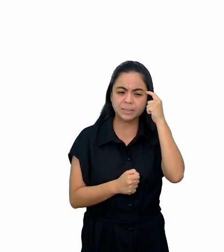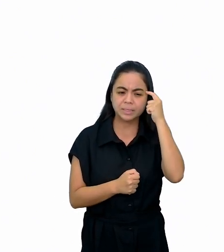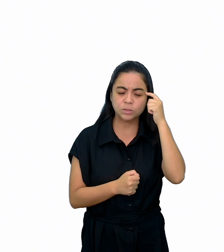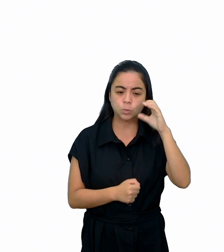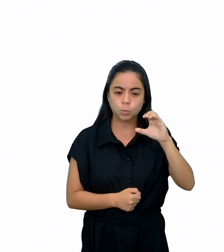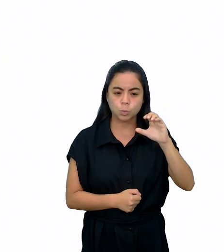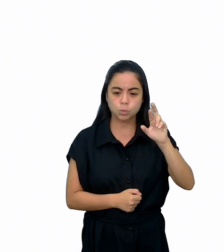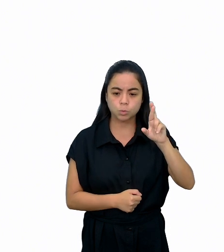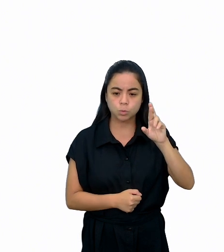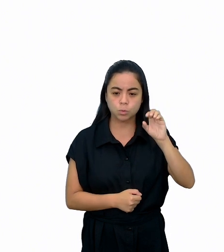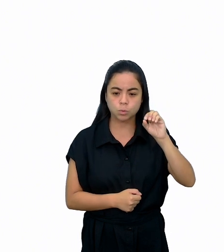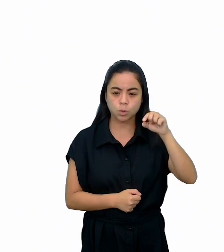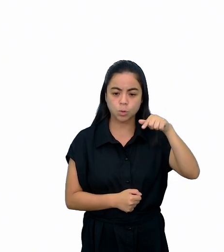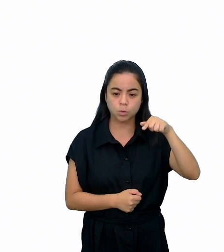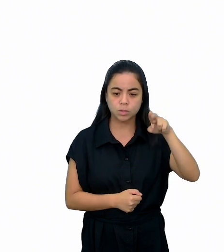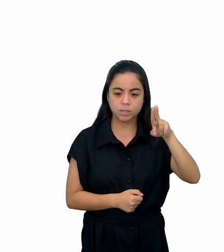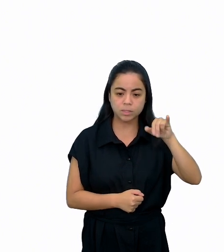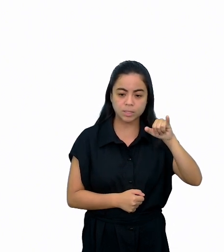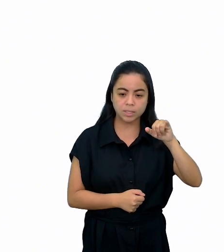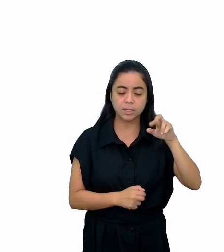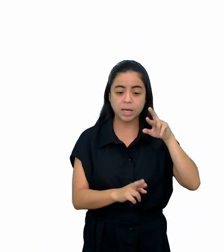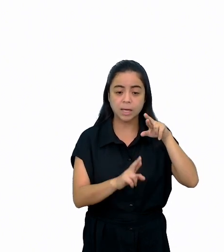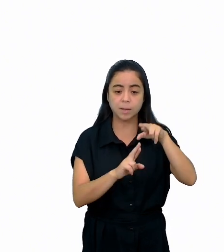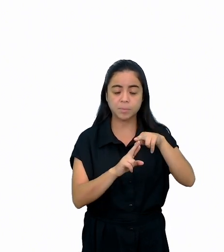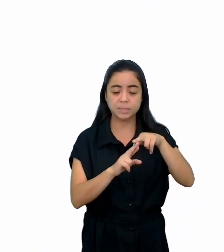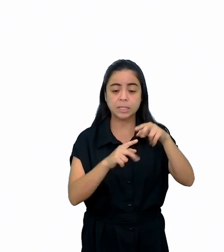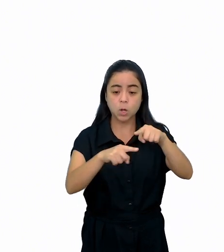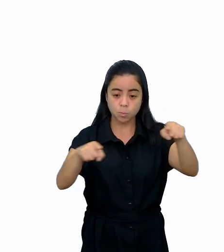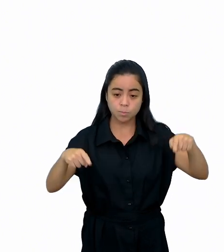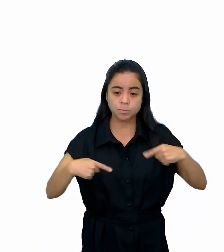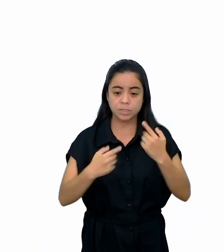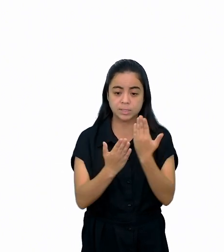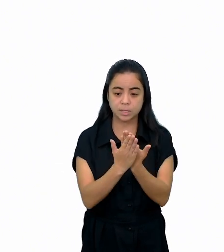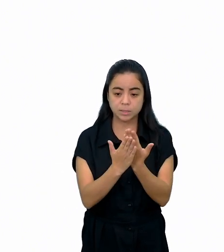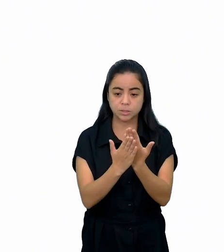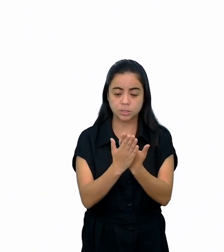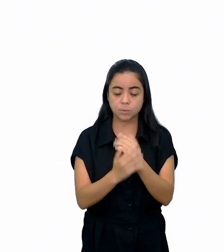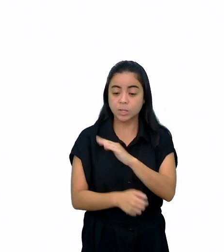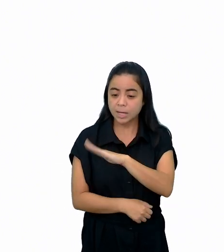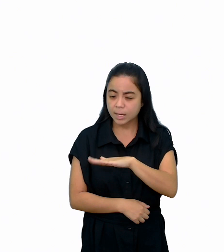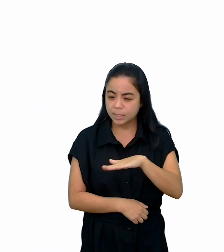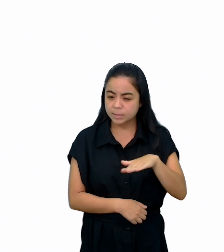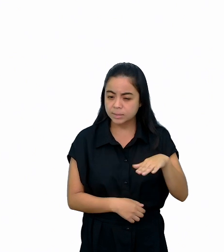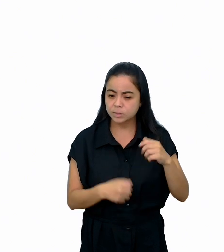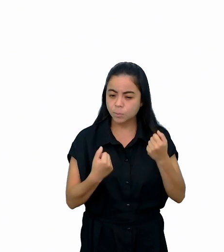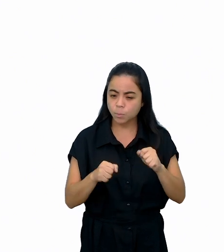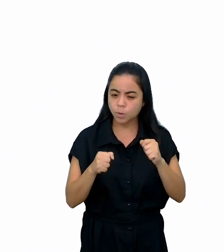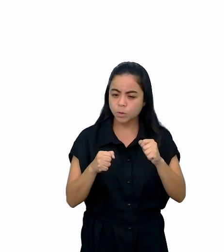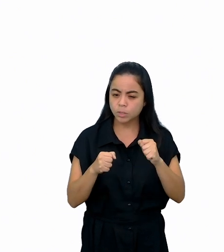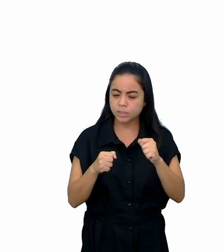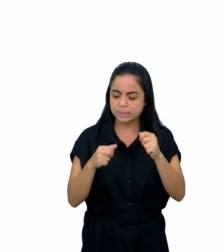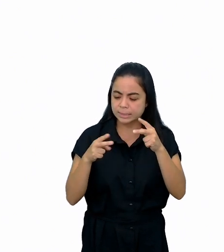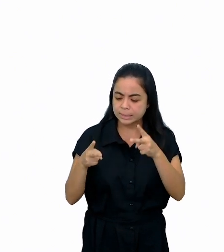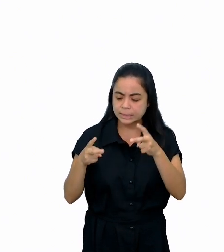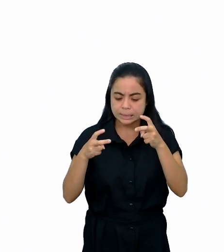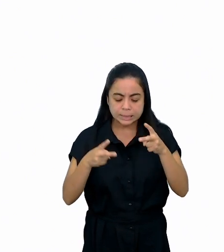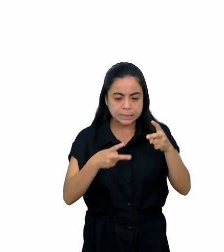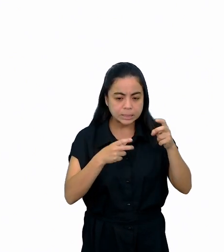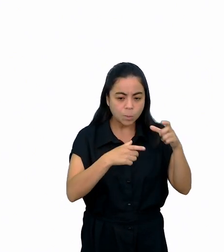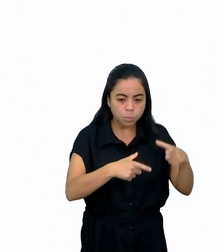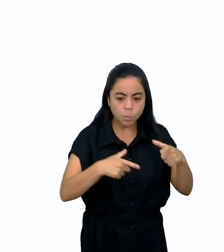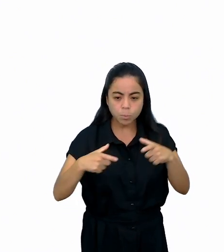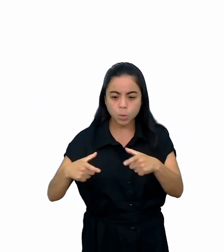né, cuja representação é de uma sala de aula, as crianças possam identificar a localização